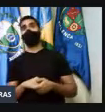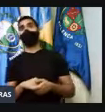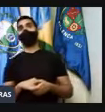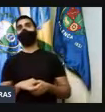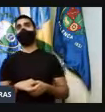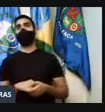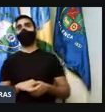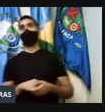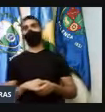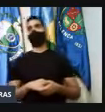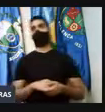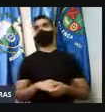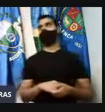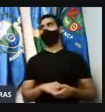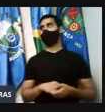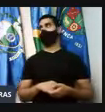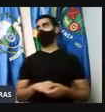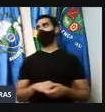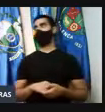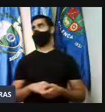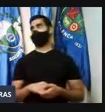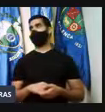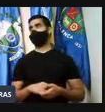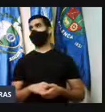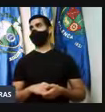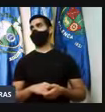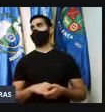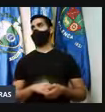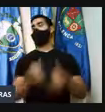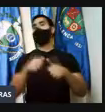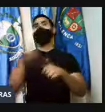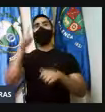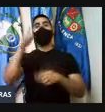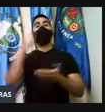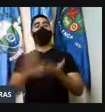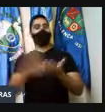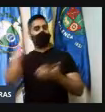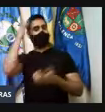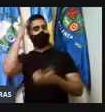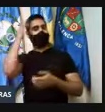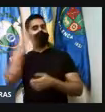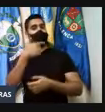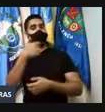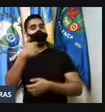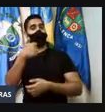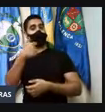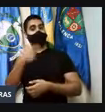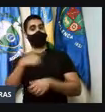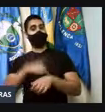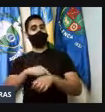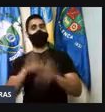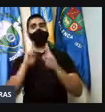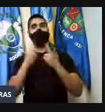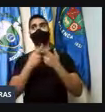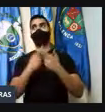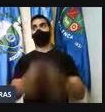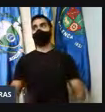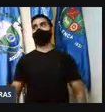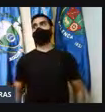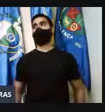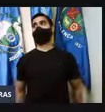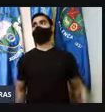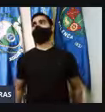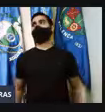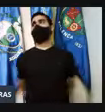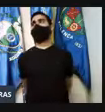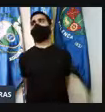Quem puder, as autoridades constituídas. Então, fica marcada para amanhã, às 17 horas, essa reunião. Próximo vereador, Silvio Rogério Furtado da